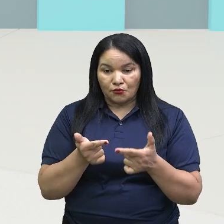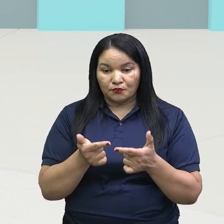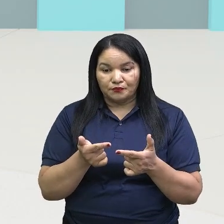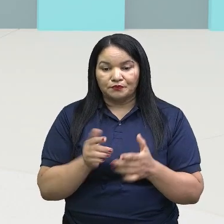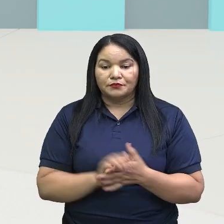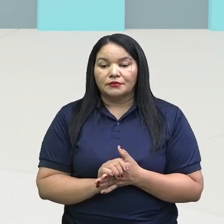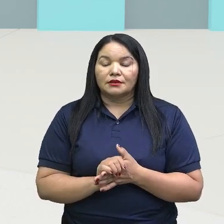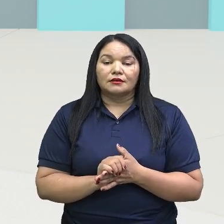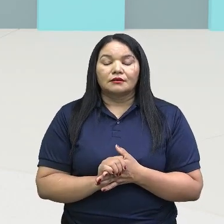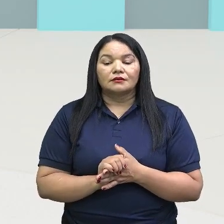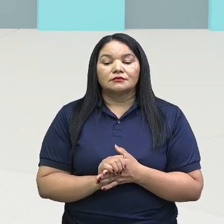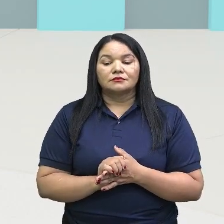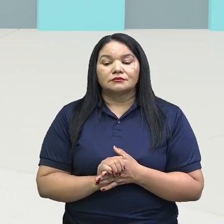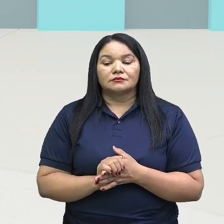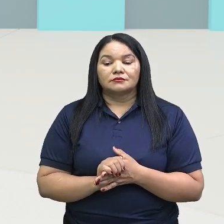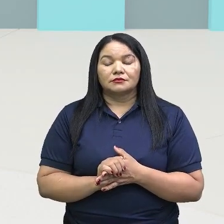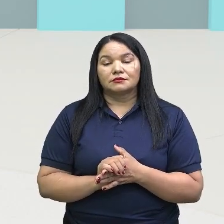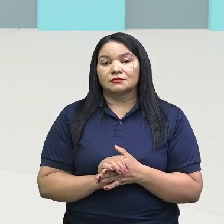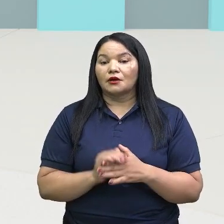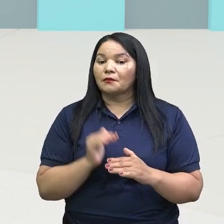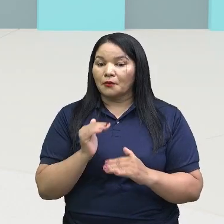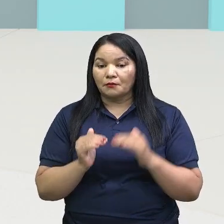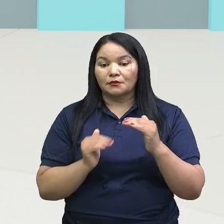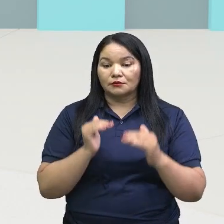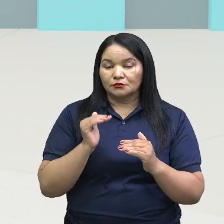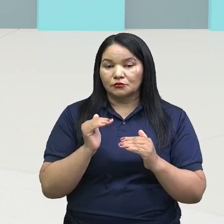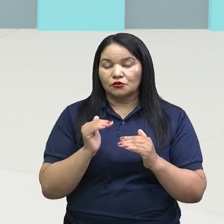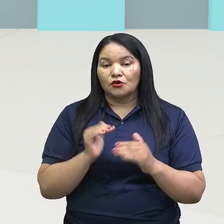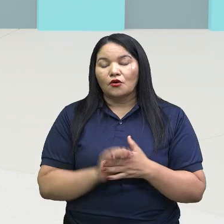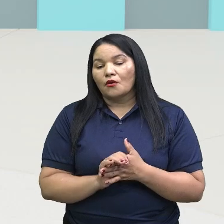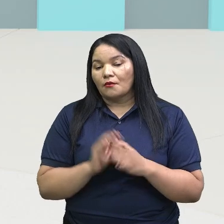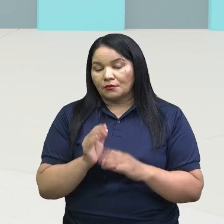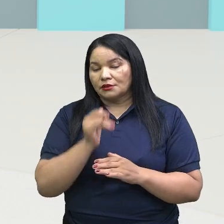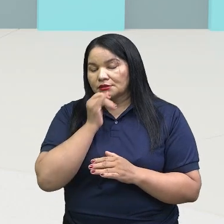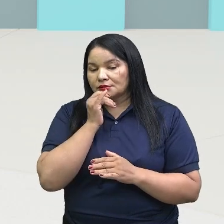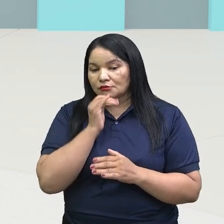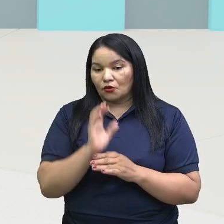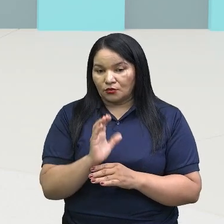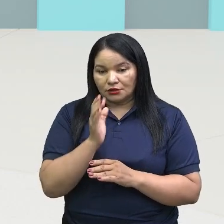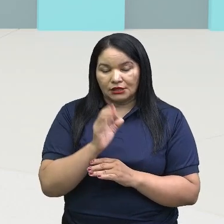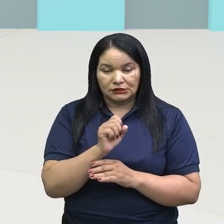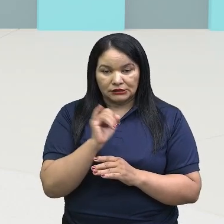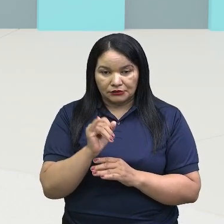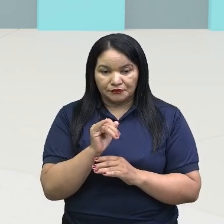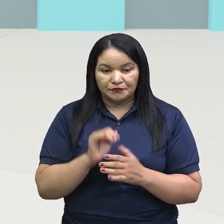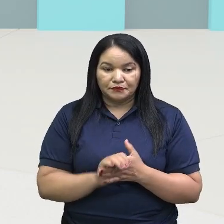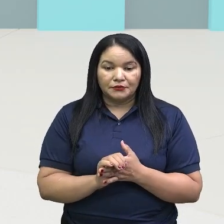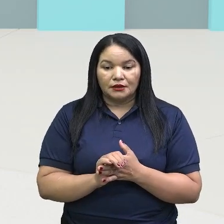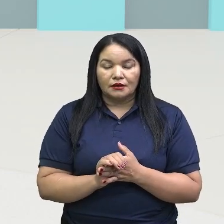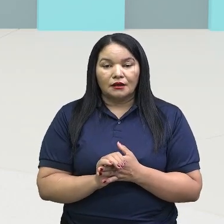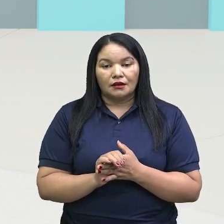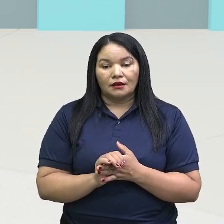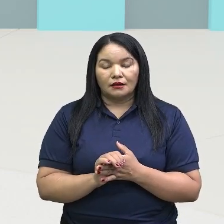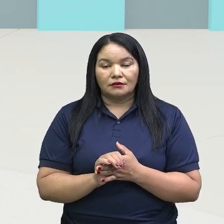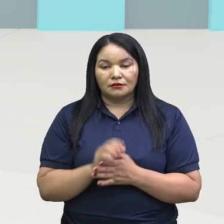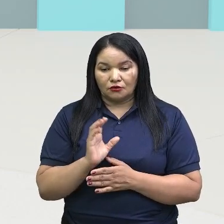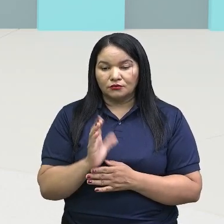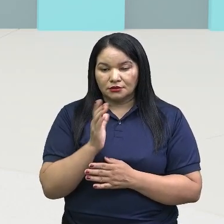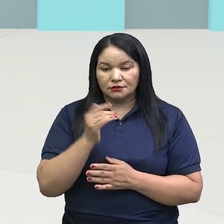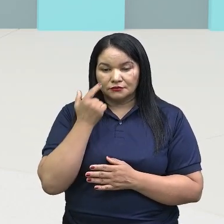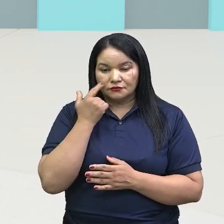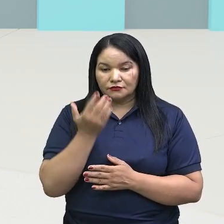de proporcionalidade entre duas coisas. Elas vão acontecer ao mesmo tempo. Então, observe aí o